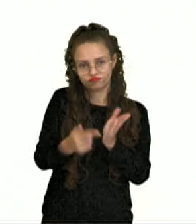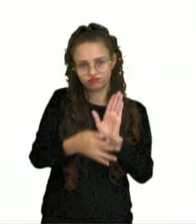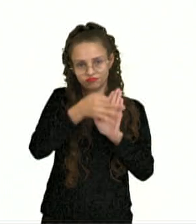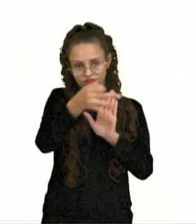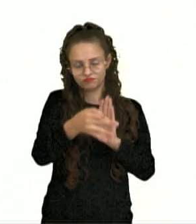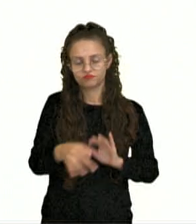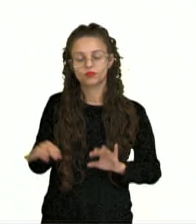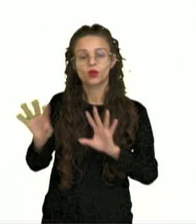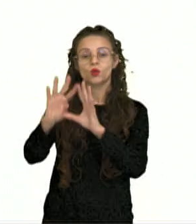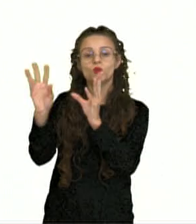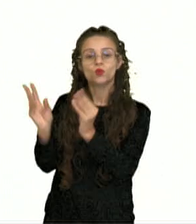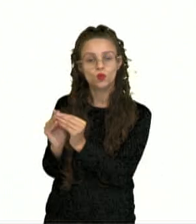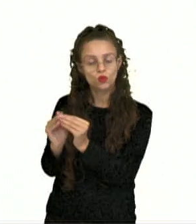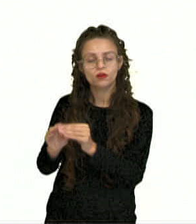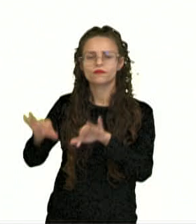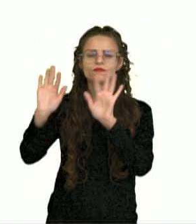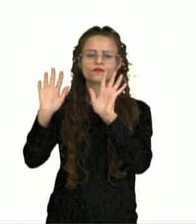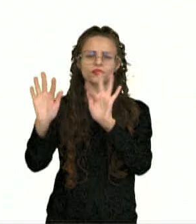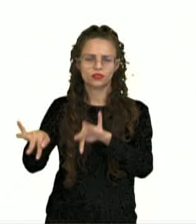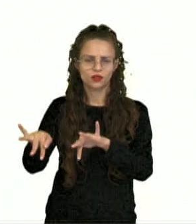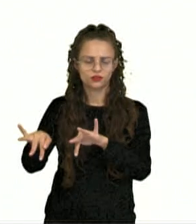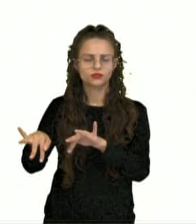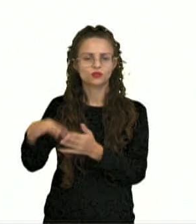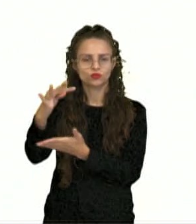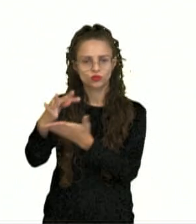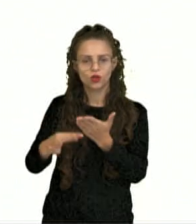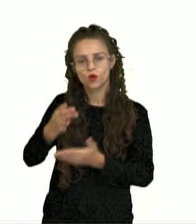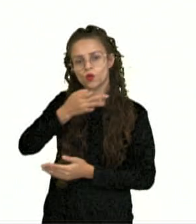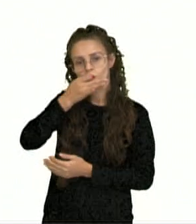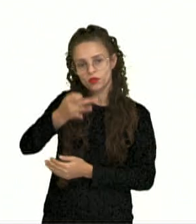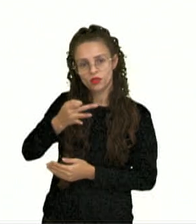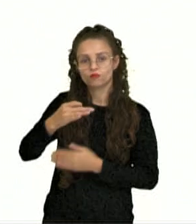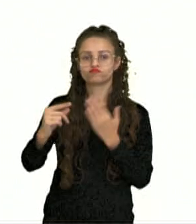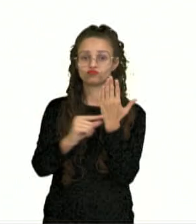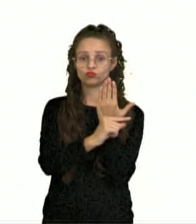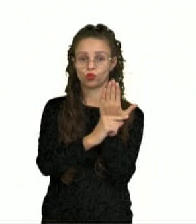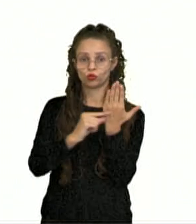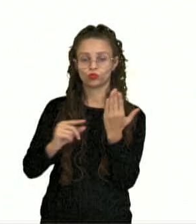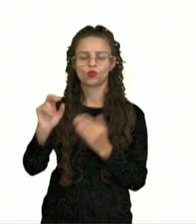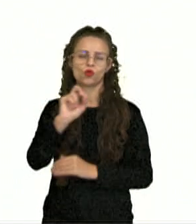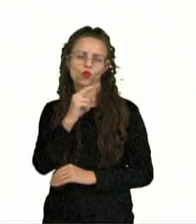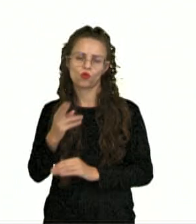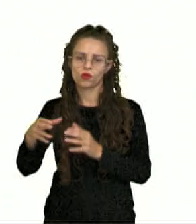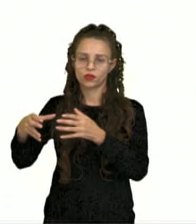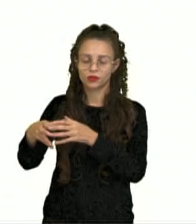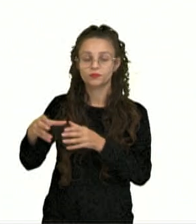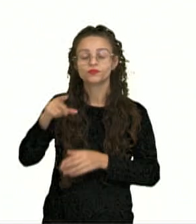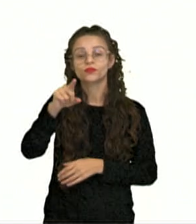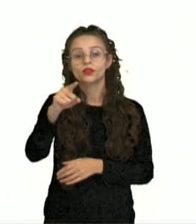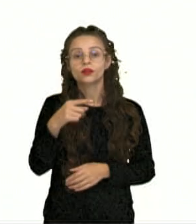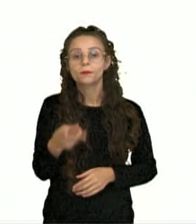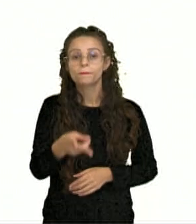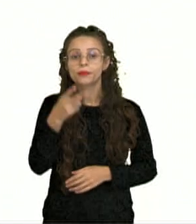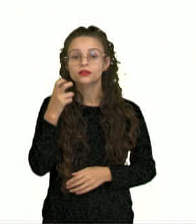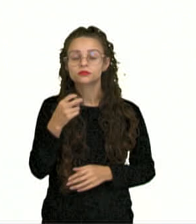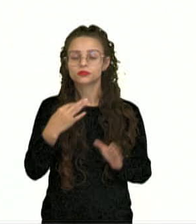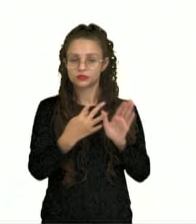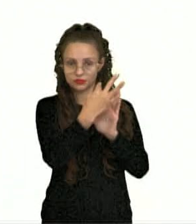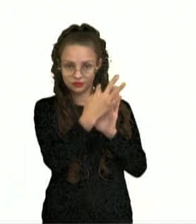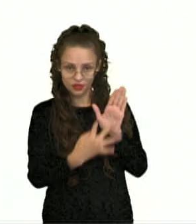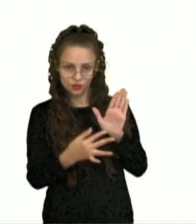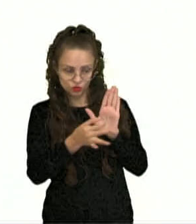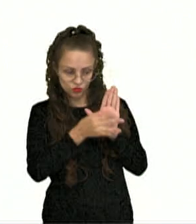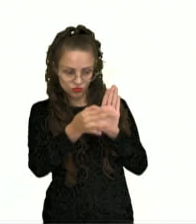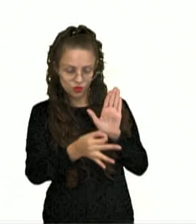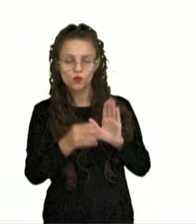Conclusão, finalização do texto com a opinião do autor ou da equipe. Então, você vai perceber num texto editorial